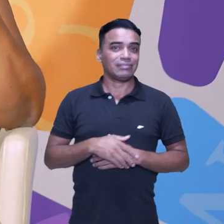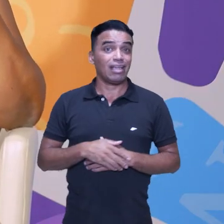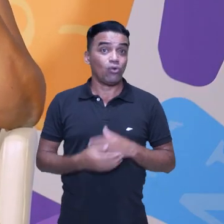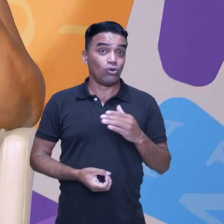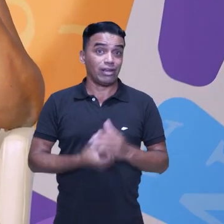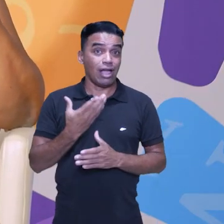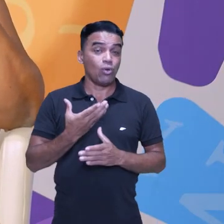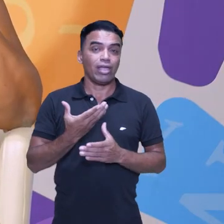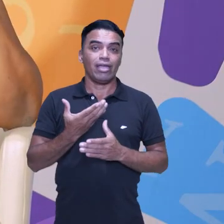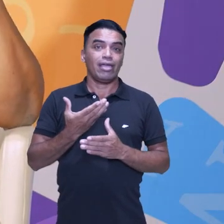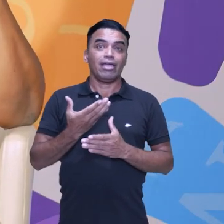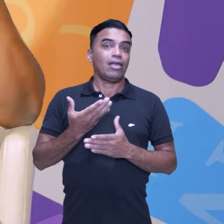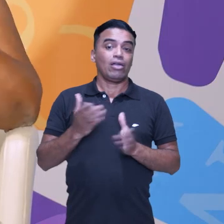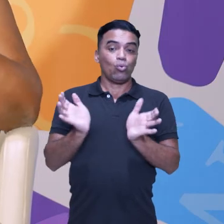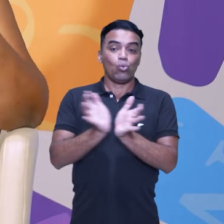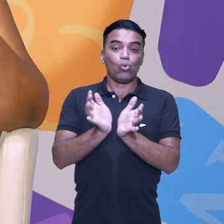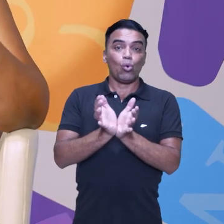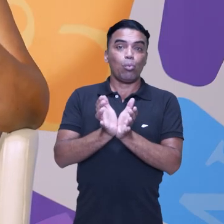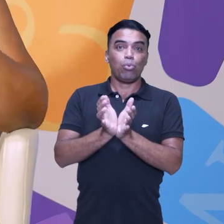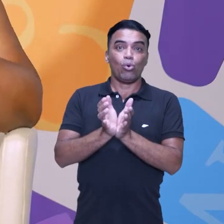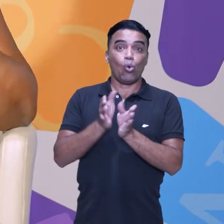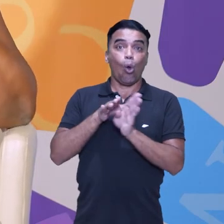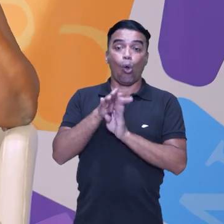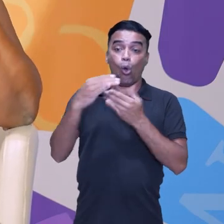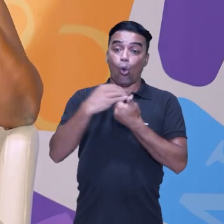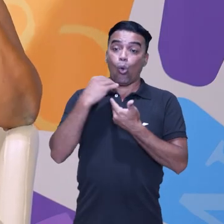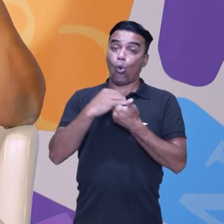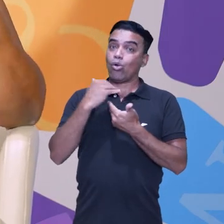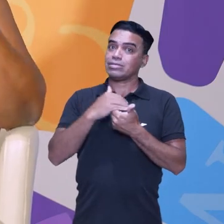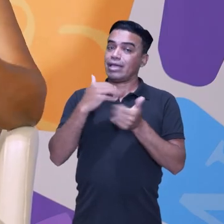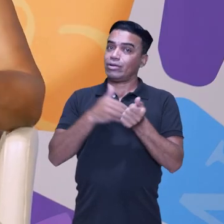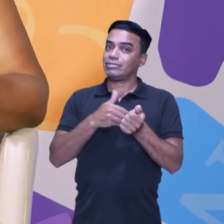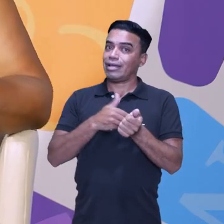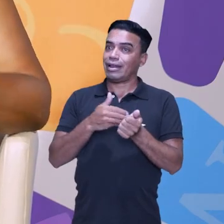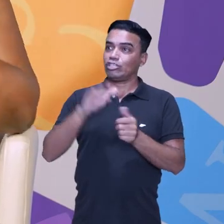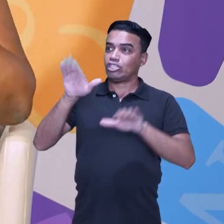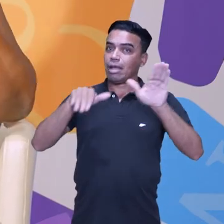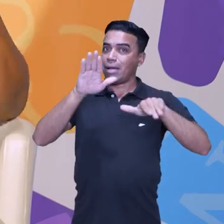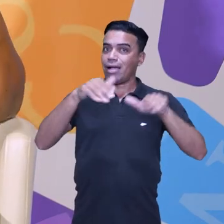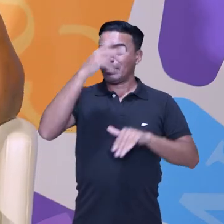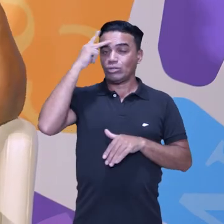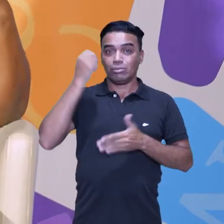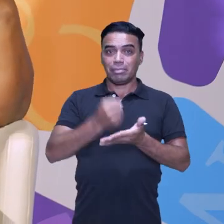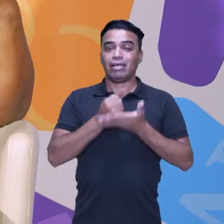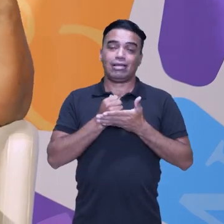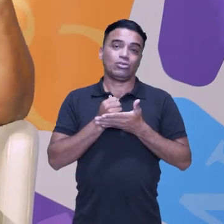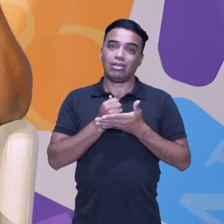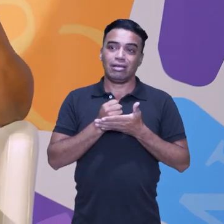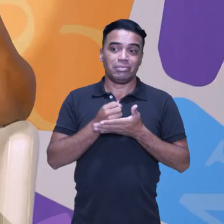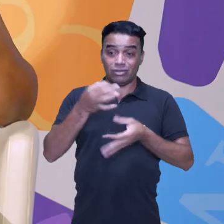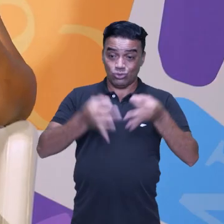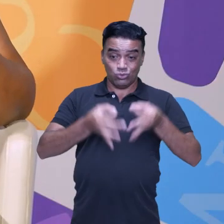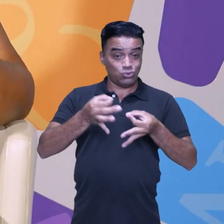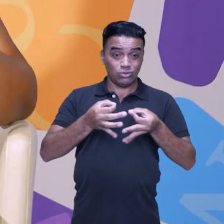um conselho secreto, e vou chamar mais pessoas para me ajudar, porque é muito injusto, né? Eu ter